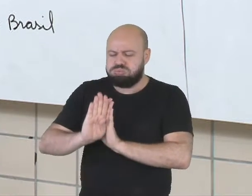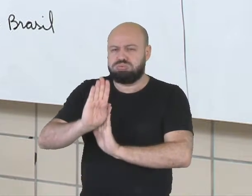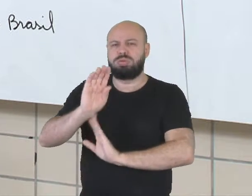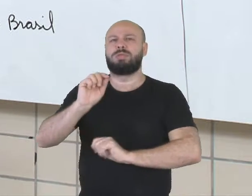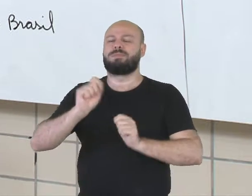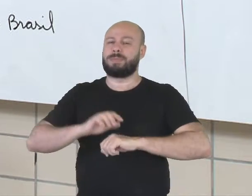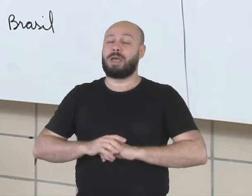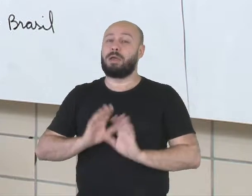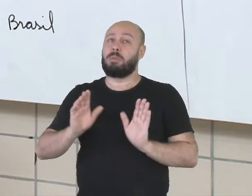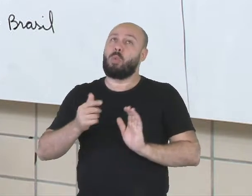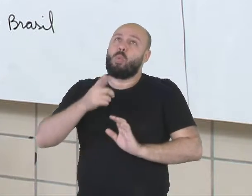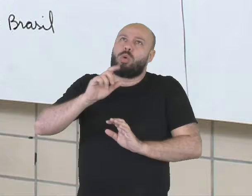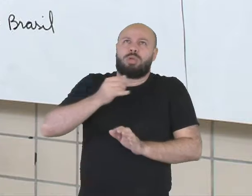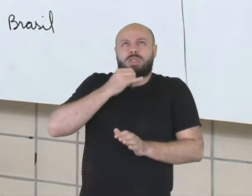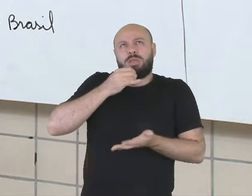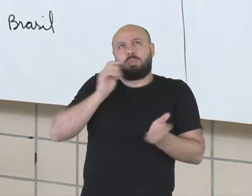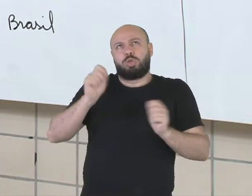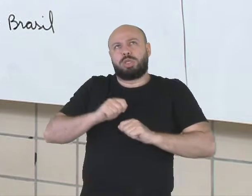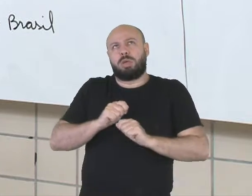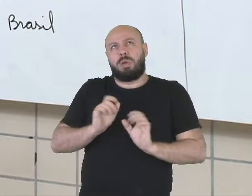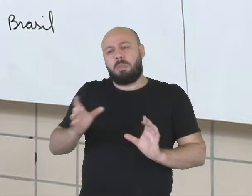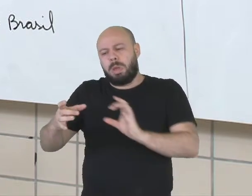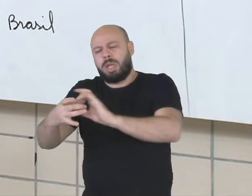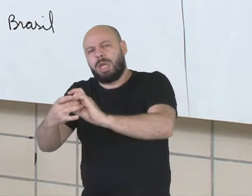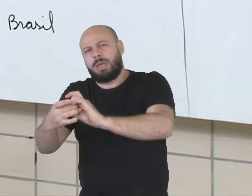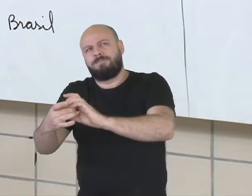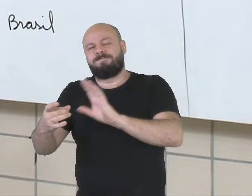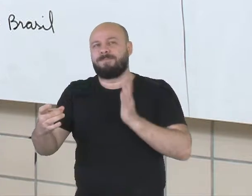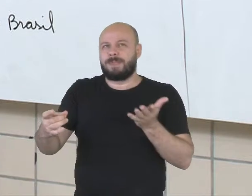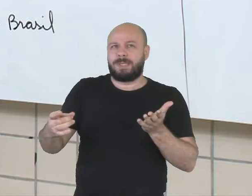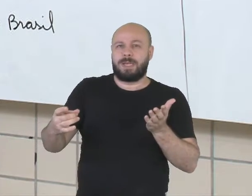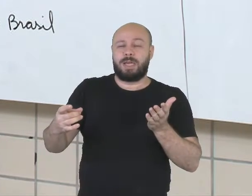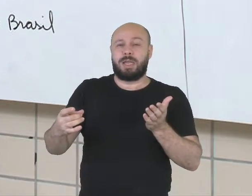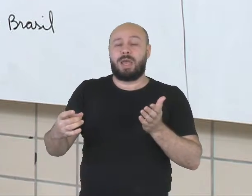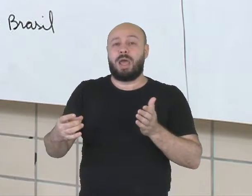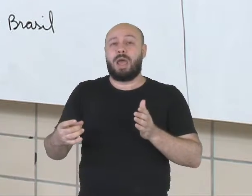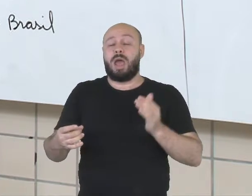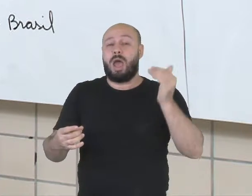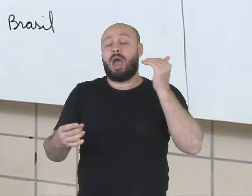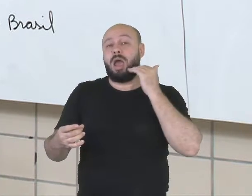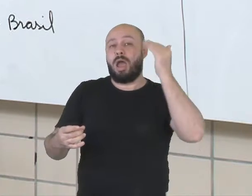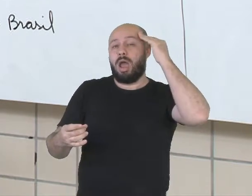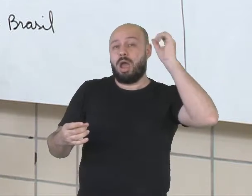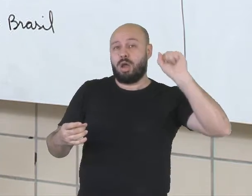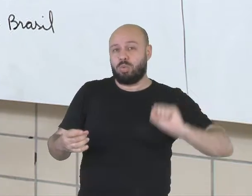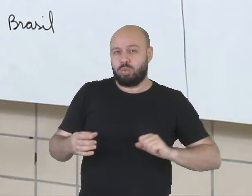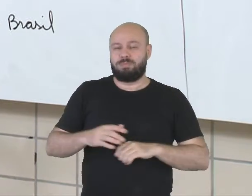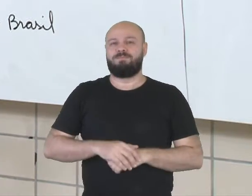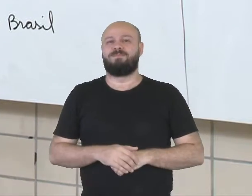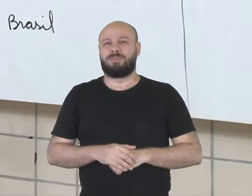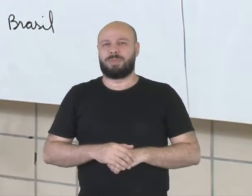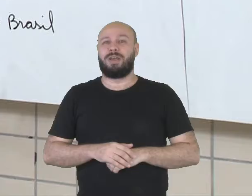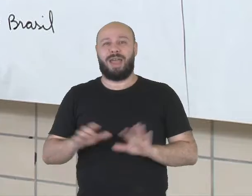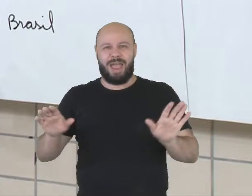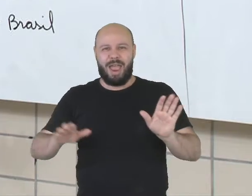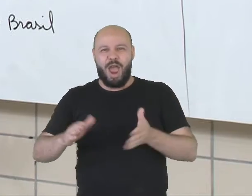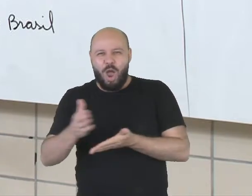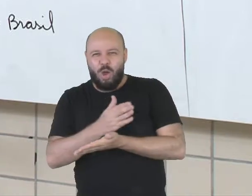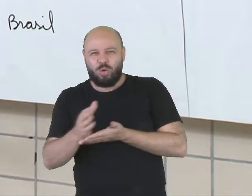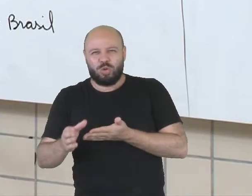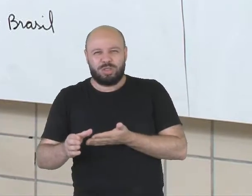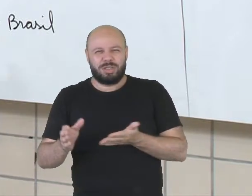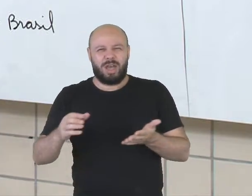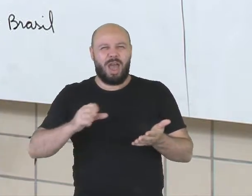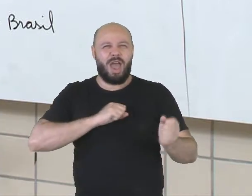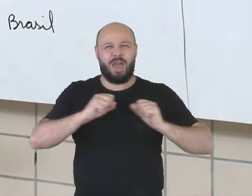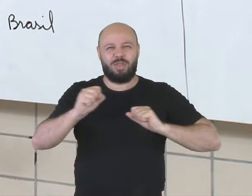parte é a Coreia do Sul, né? Um monte de gente adora a Coreia do Sul por causa